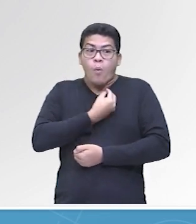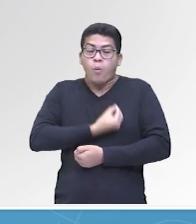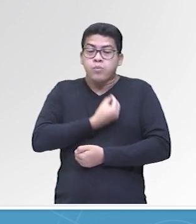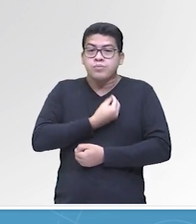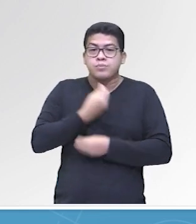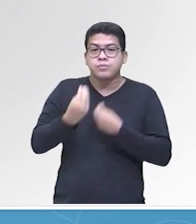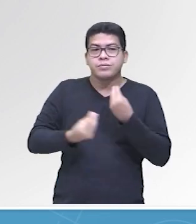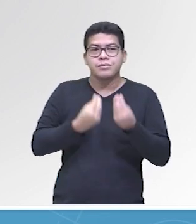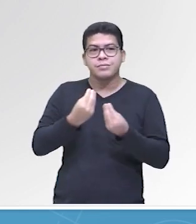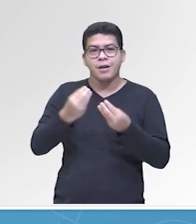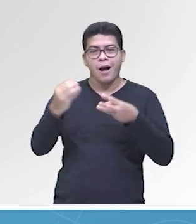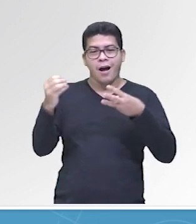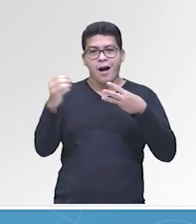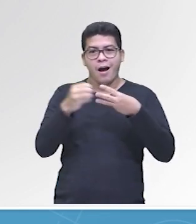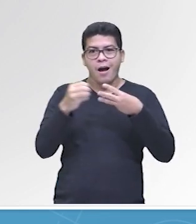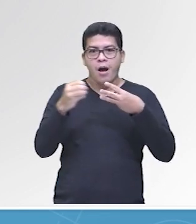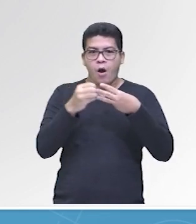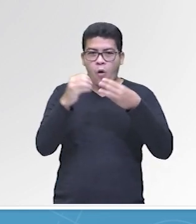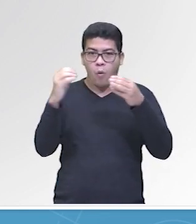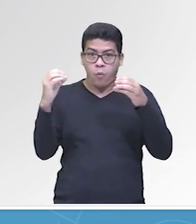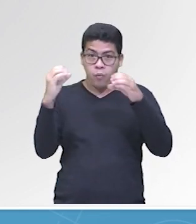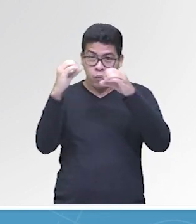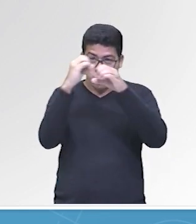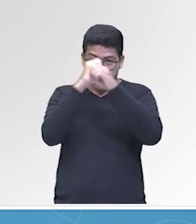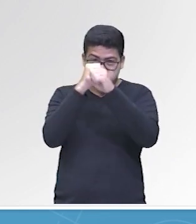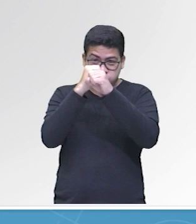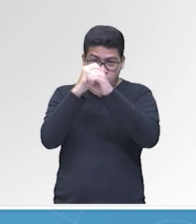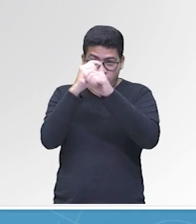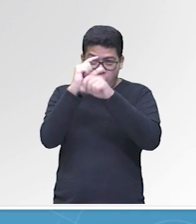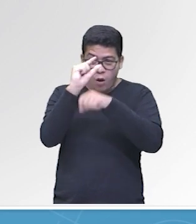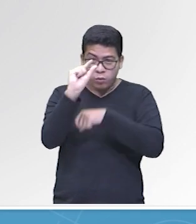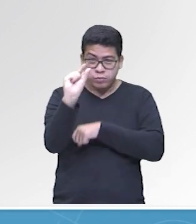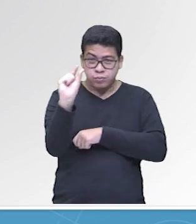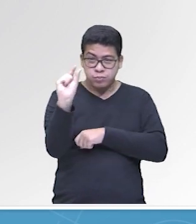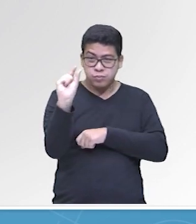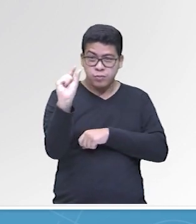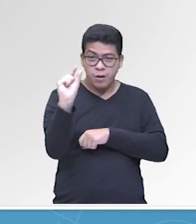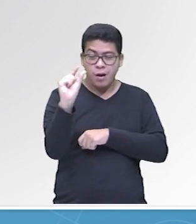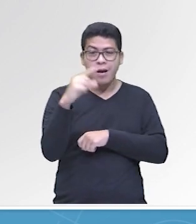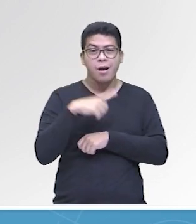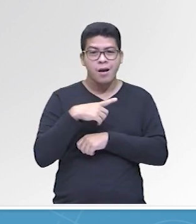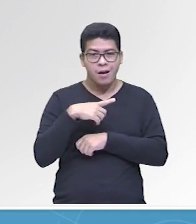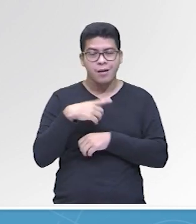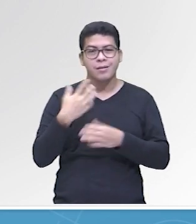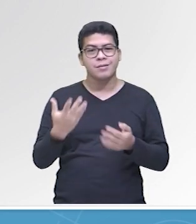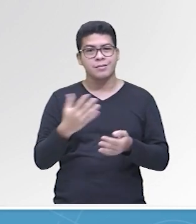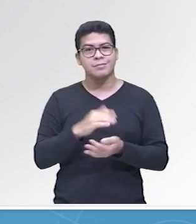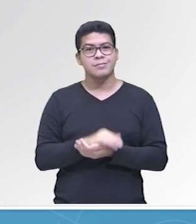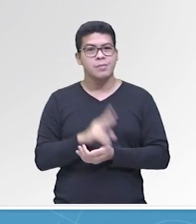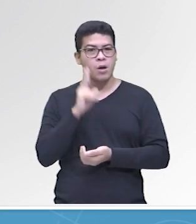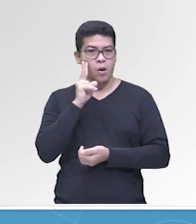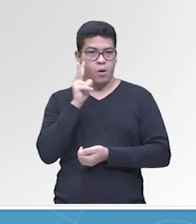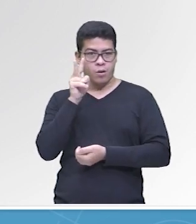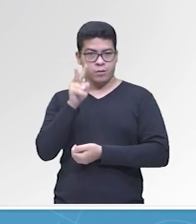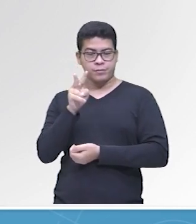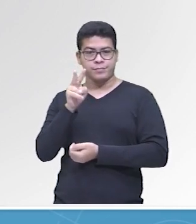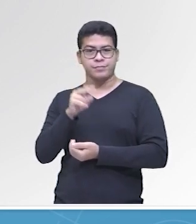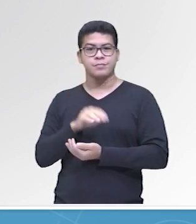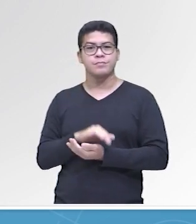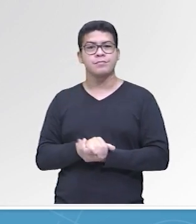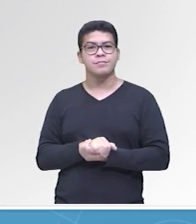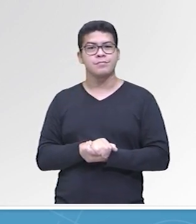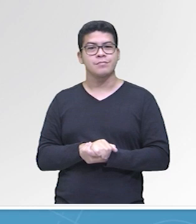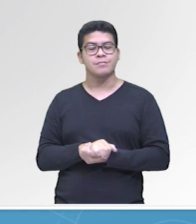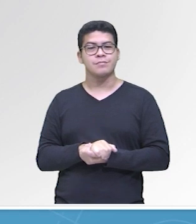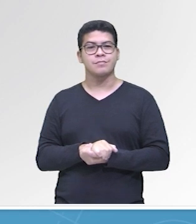células são a menor estrutura funcional de um organismo. Leiam comigo na próxima cartela que eu estou trazendo para vocês aí